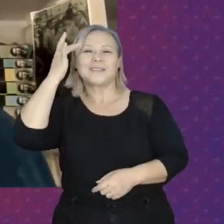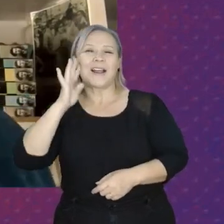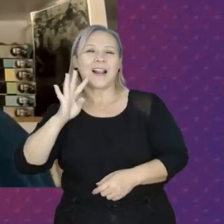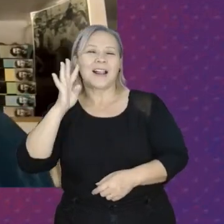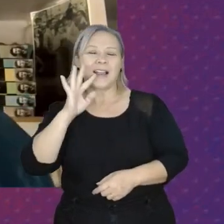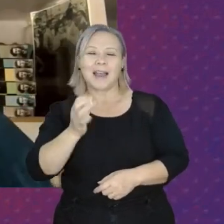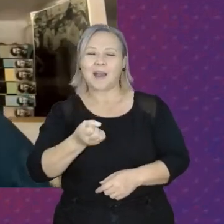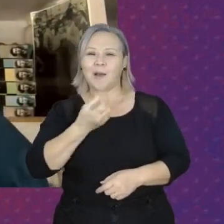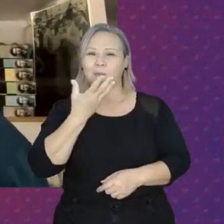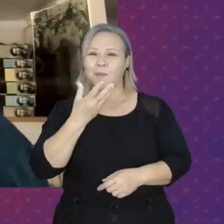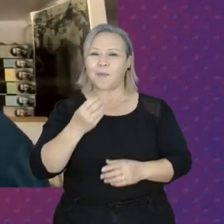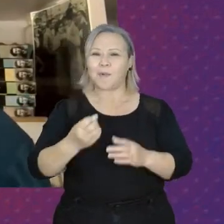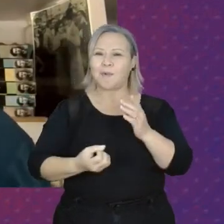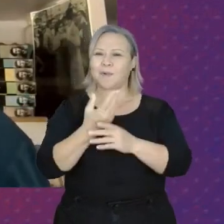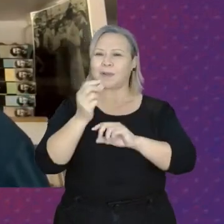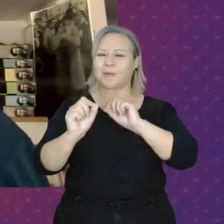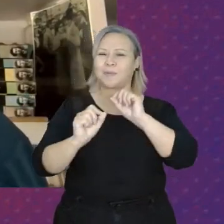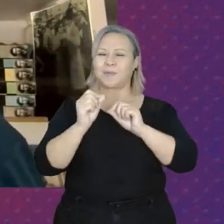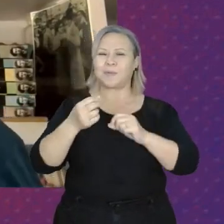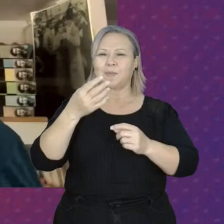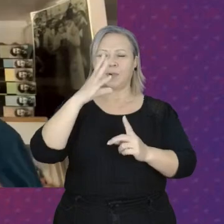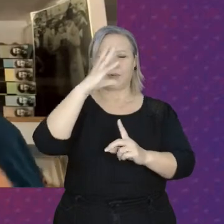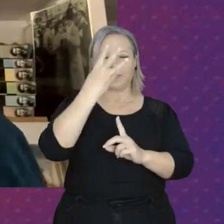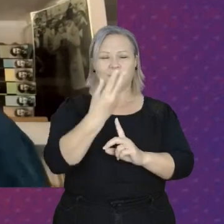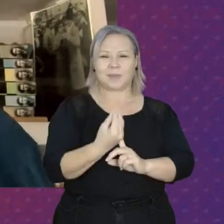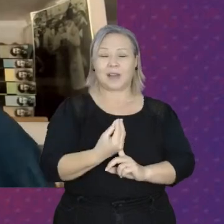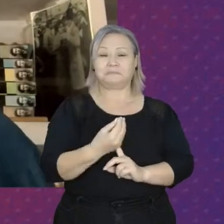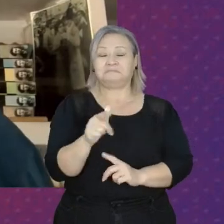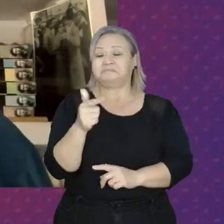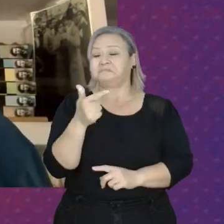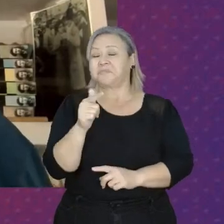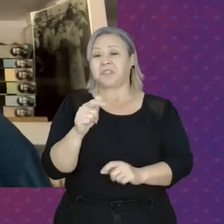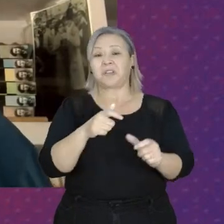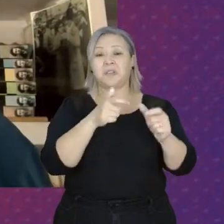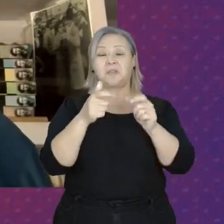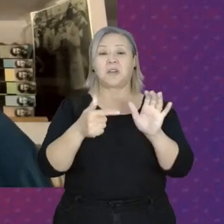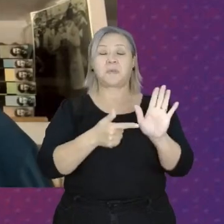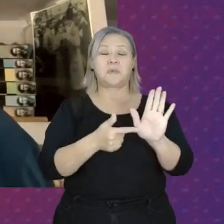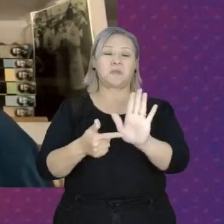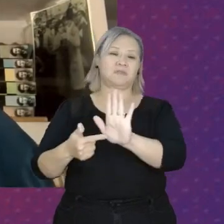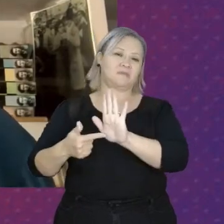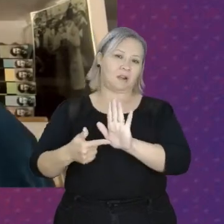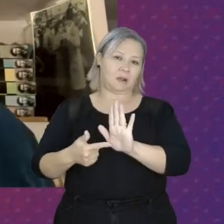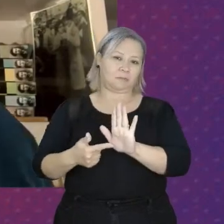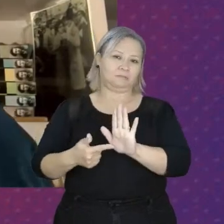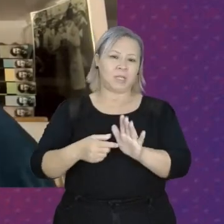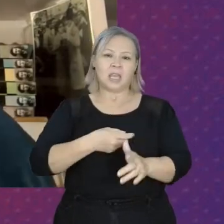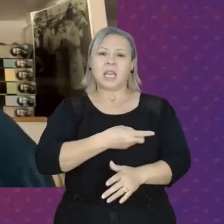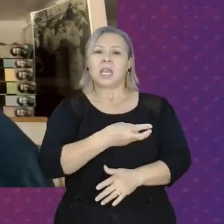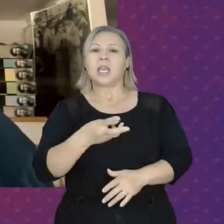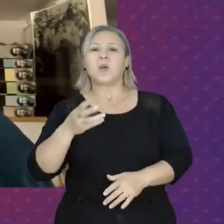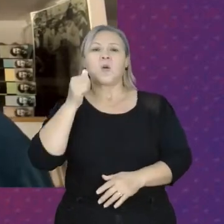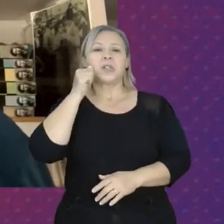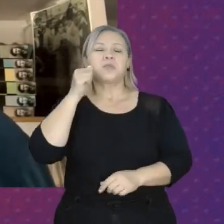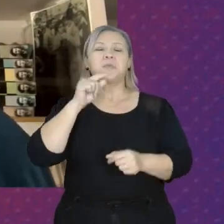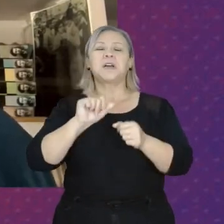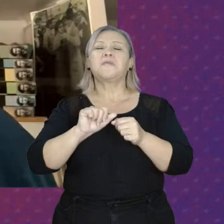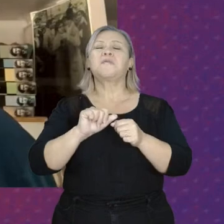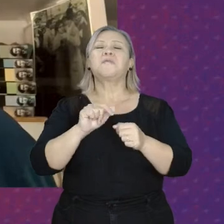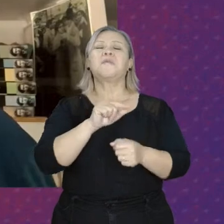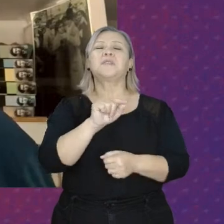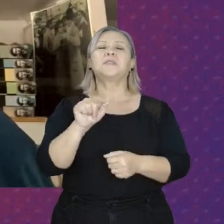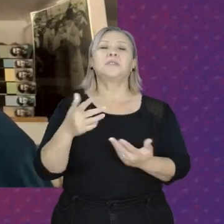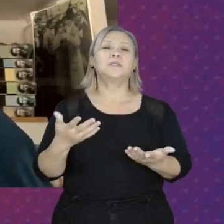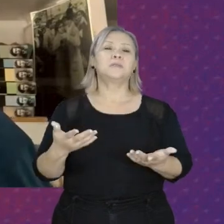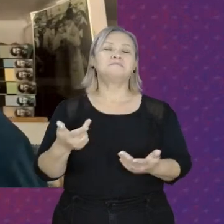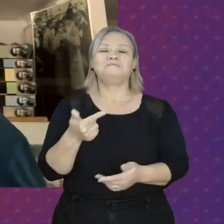arte transformadora, que não tem lugar para mostrar isso muitas vezes. E quantas mulheres fazem isso